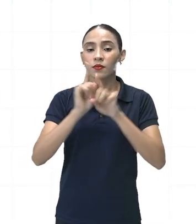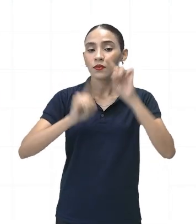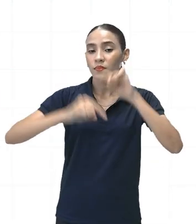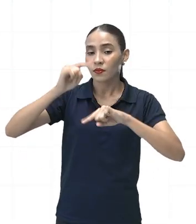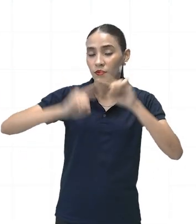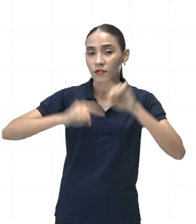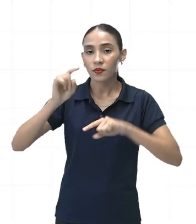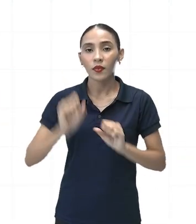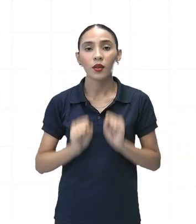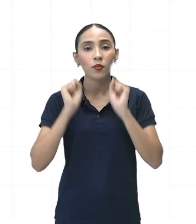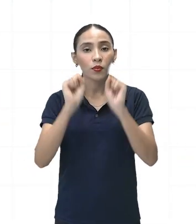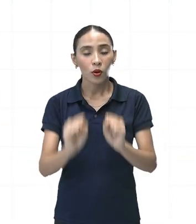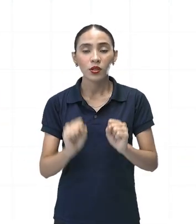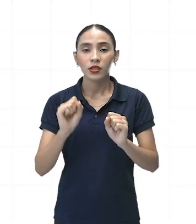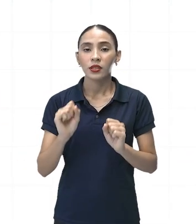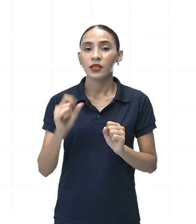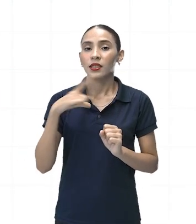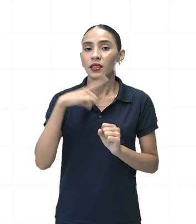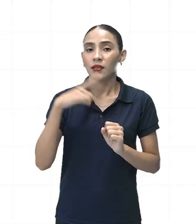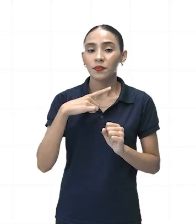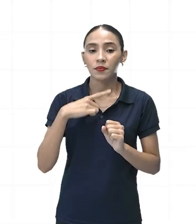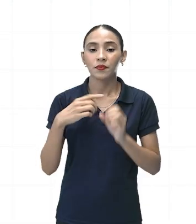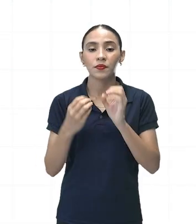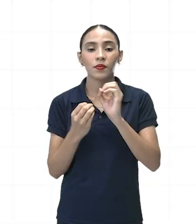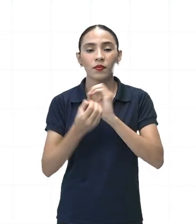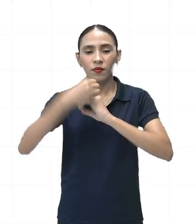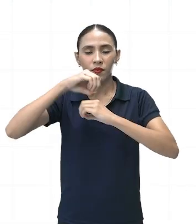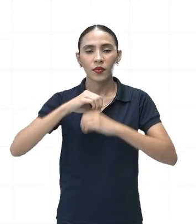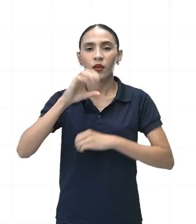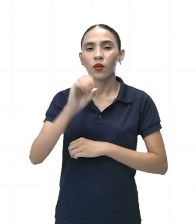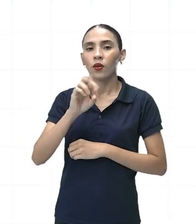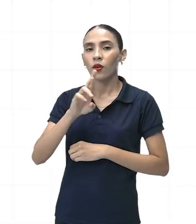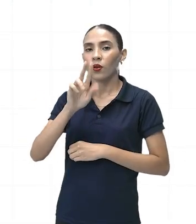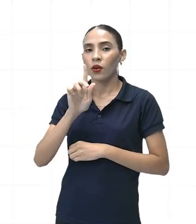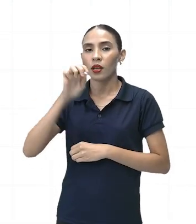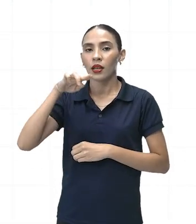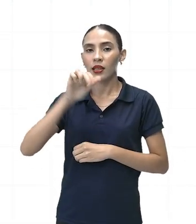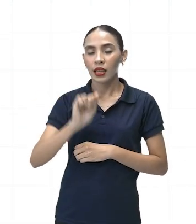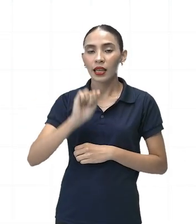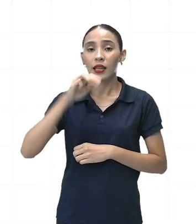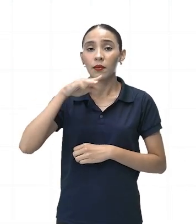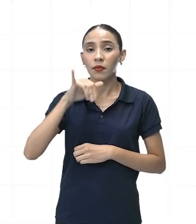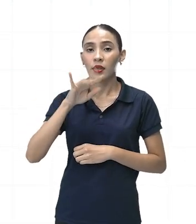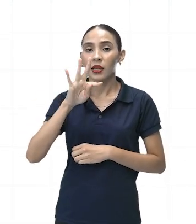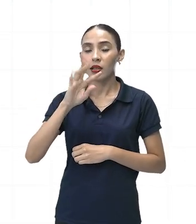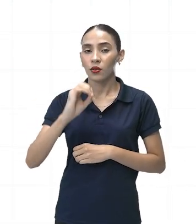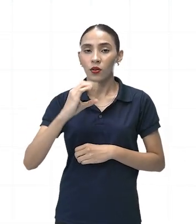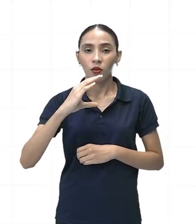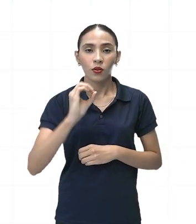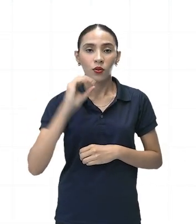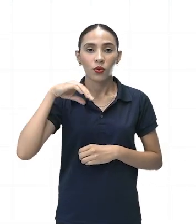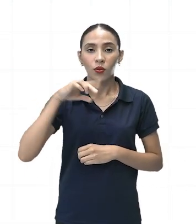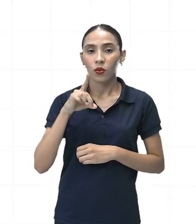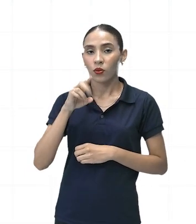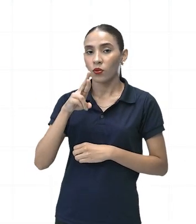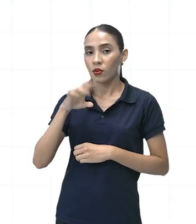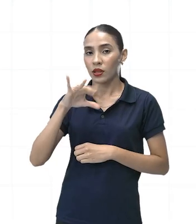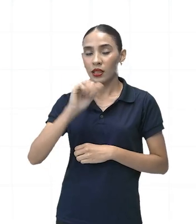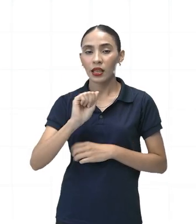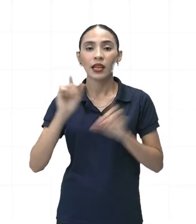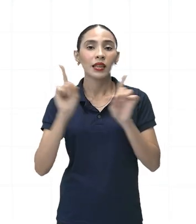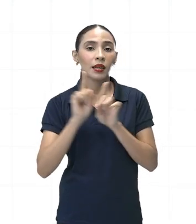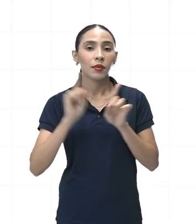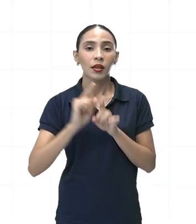parte desse material também pode estar presente em organelas, como as mitocôndrias, e também em organelas chamadas